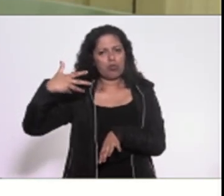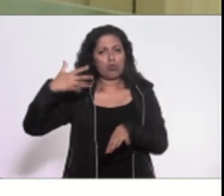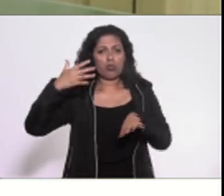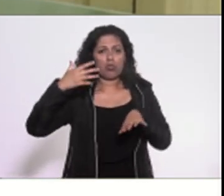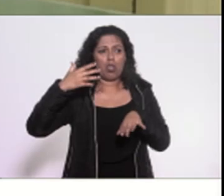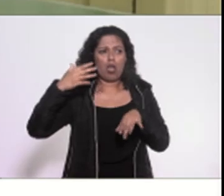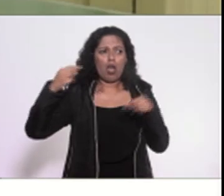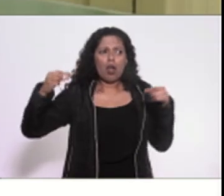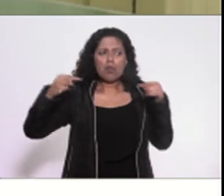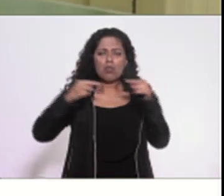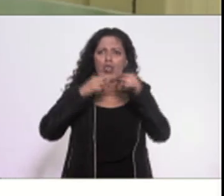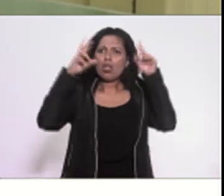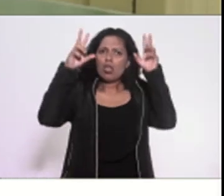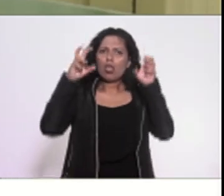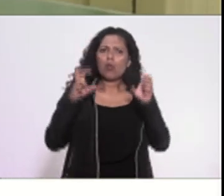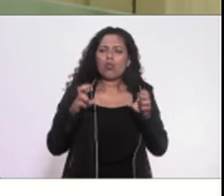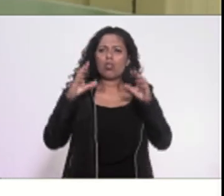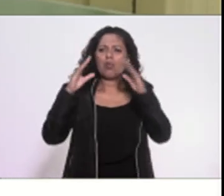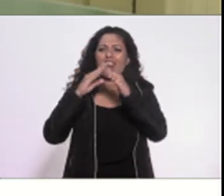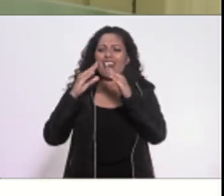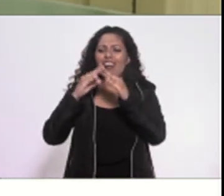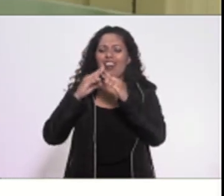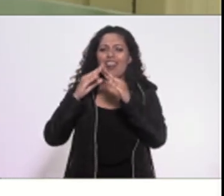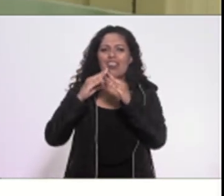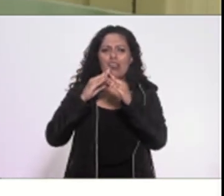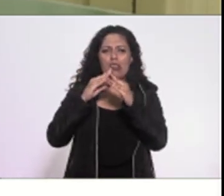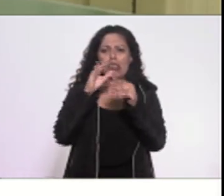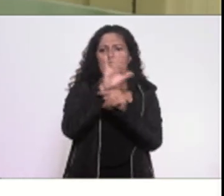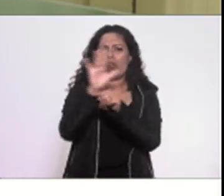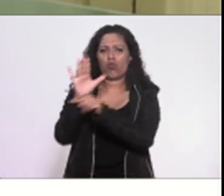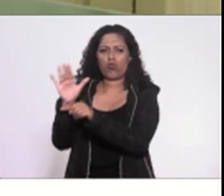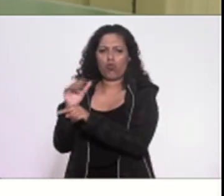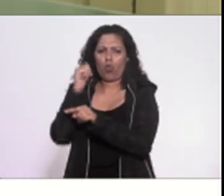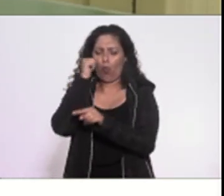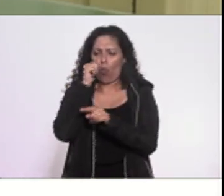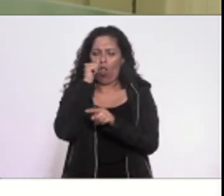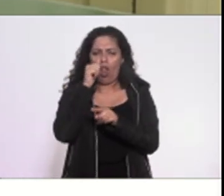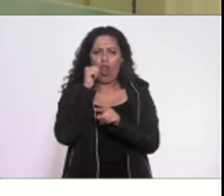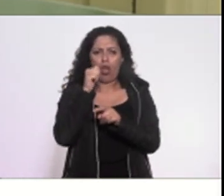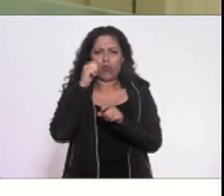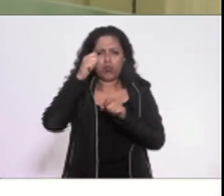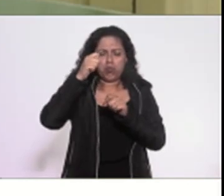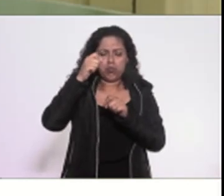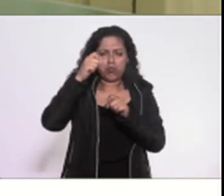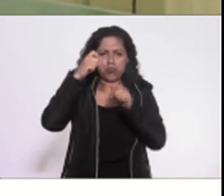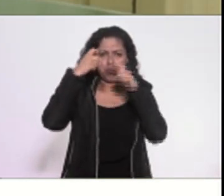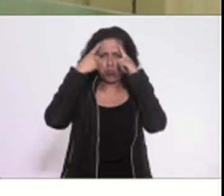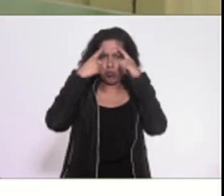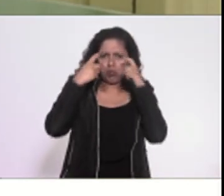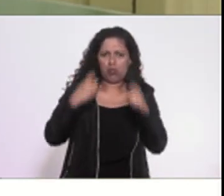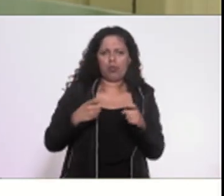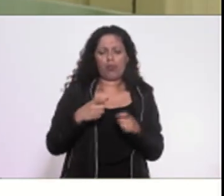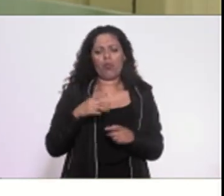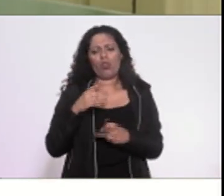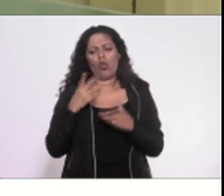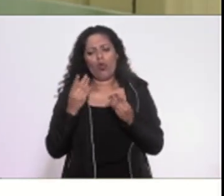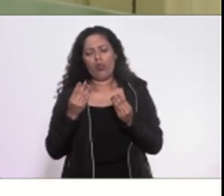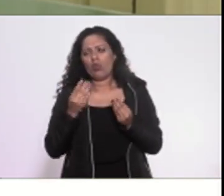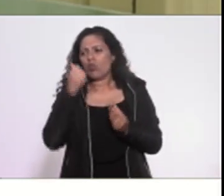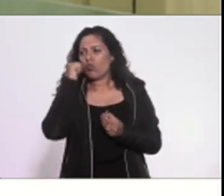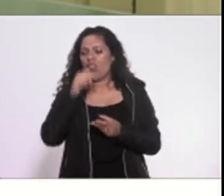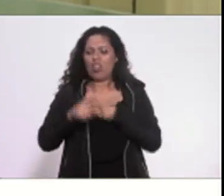casa-abrigo, né? E houveram, assim, não críticas em relação à casa-abrigo. É lógico